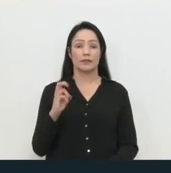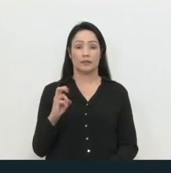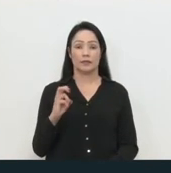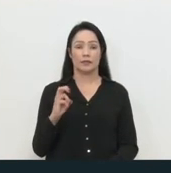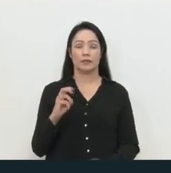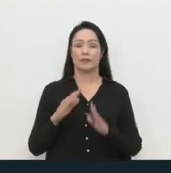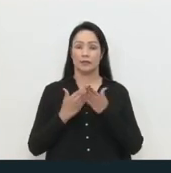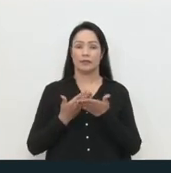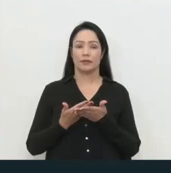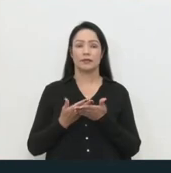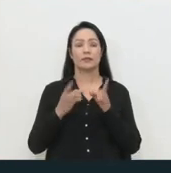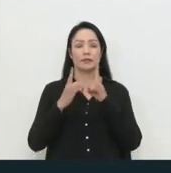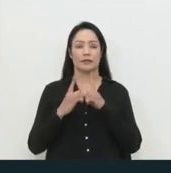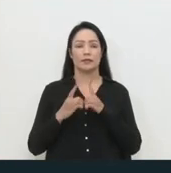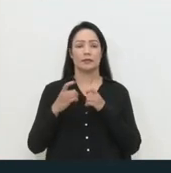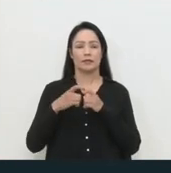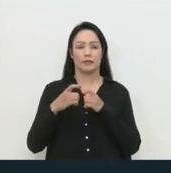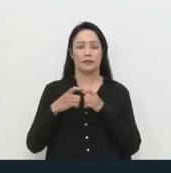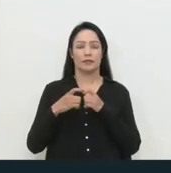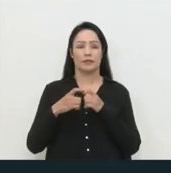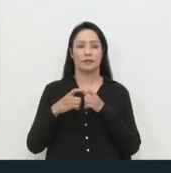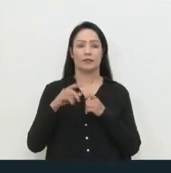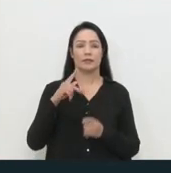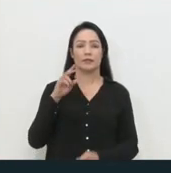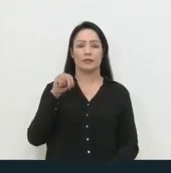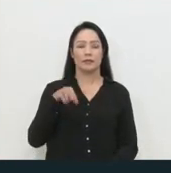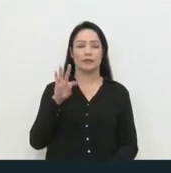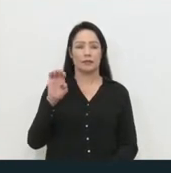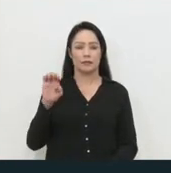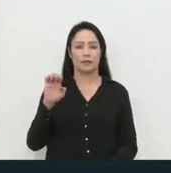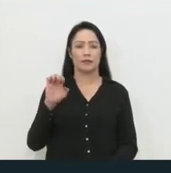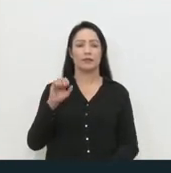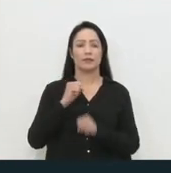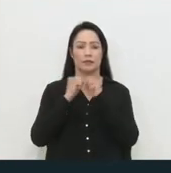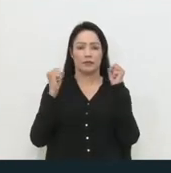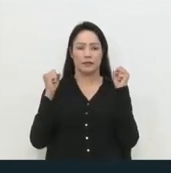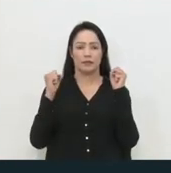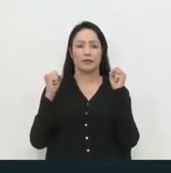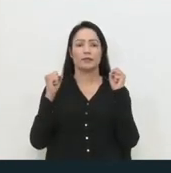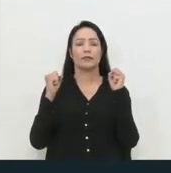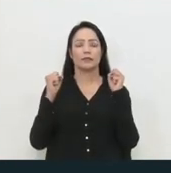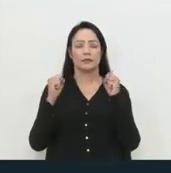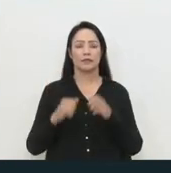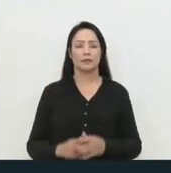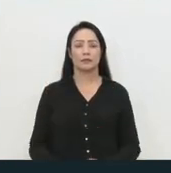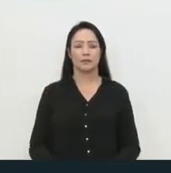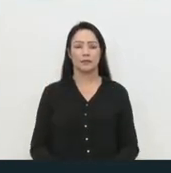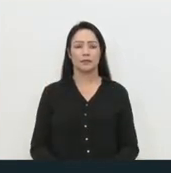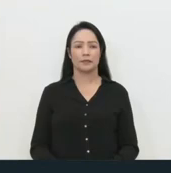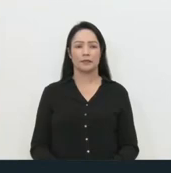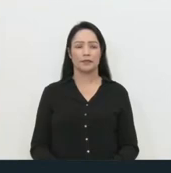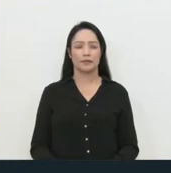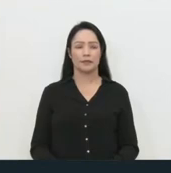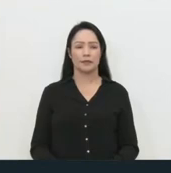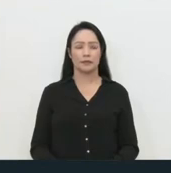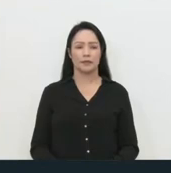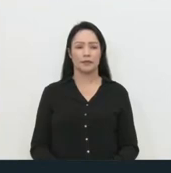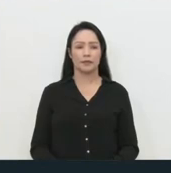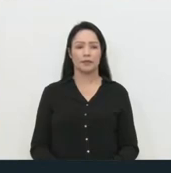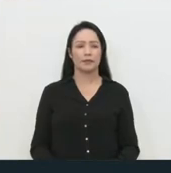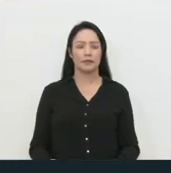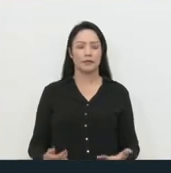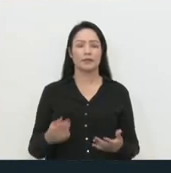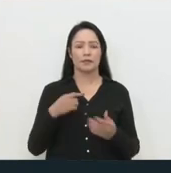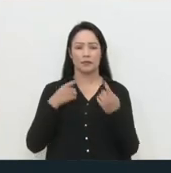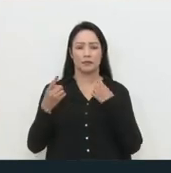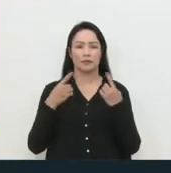sobre o atendimento médico na UBS ponte grande autor Vereador Leandro Dourado em discussão encerrada discussão